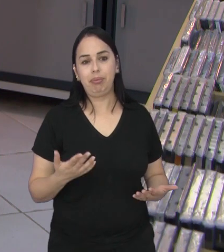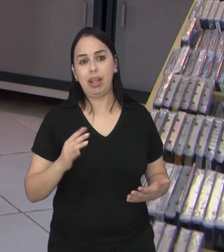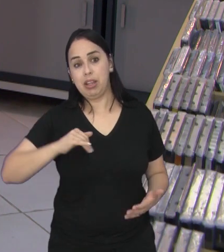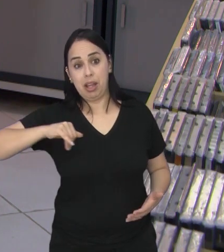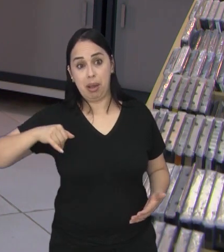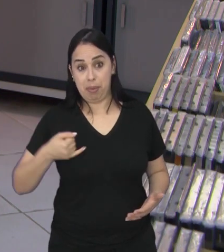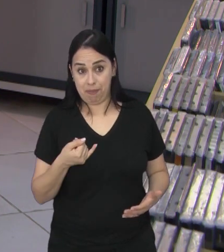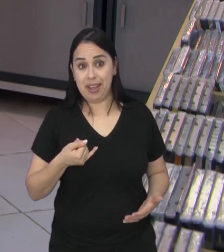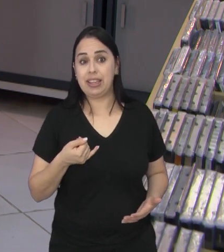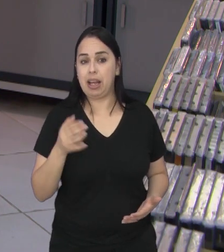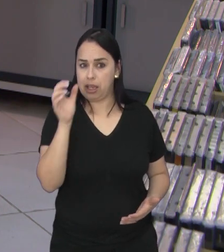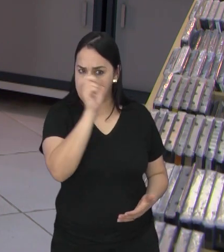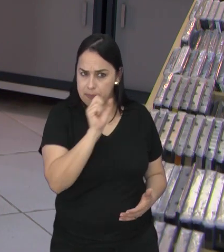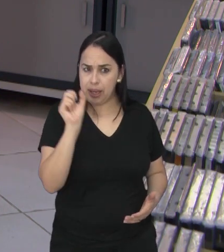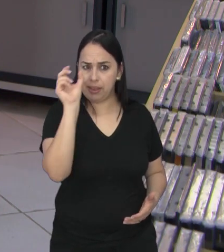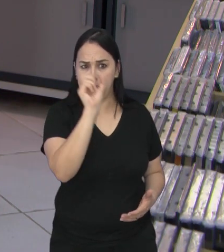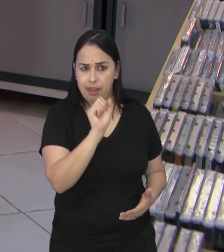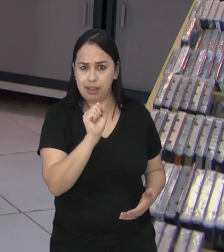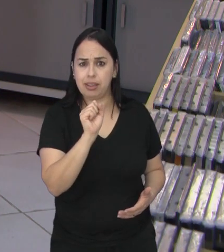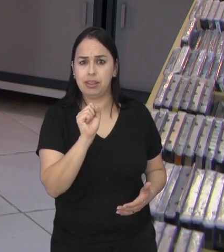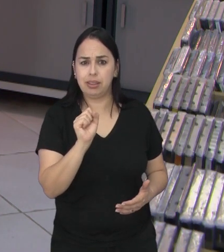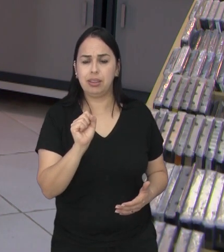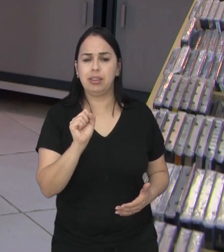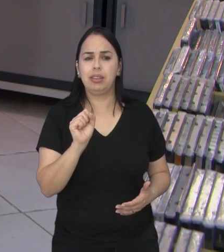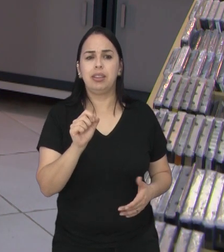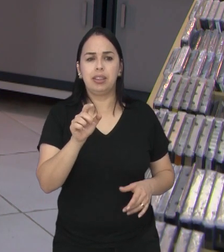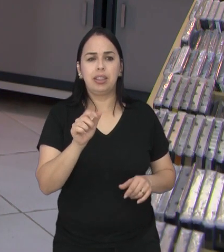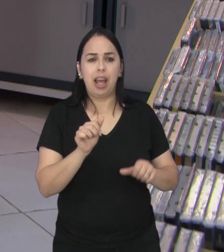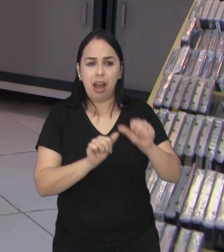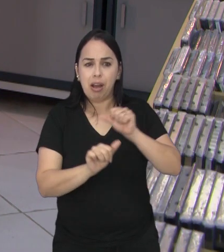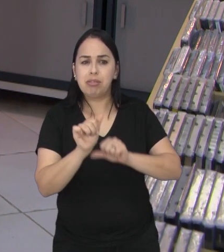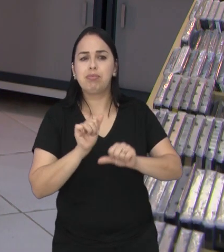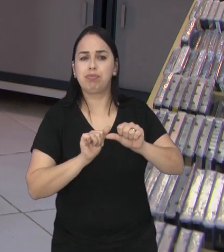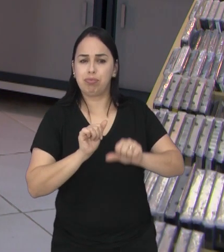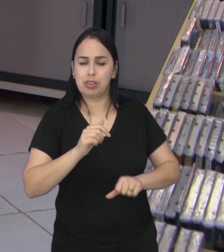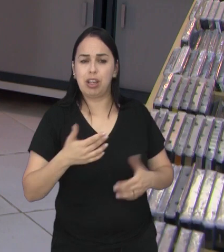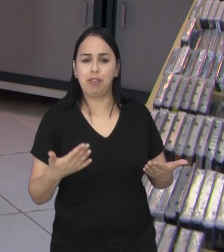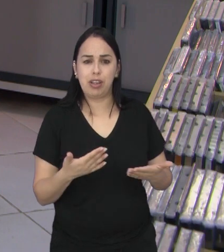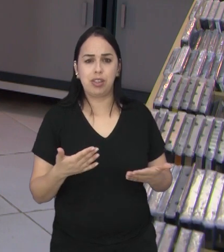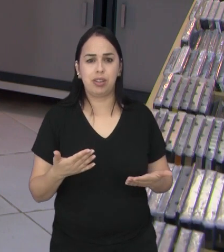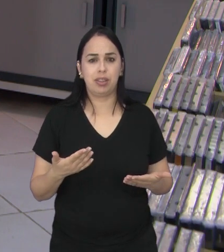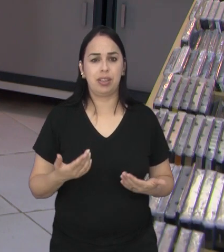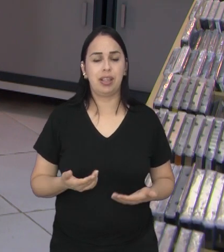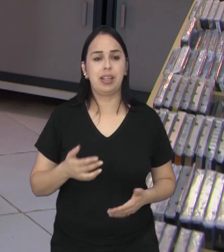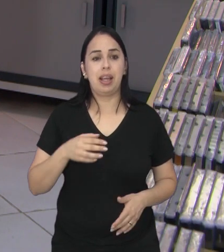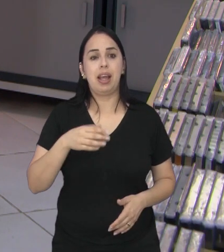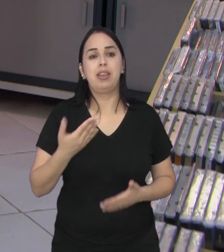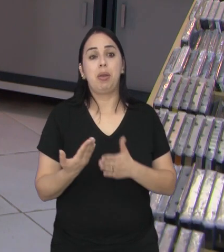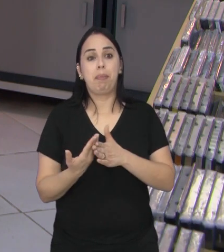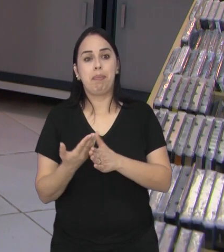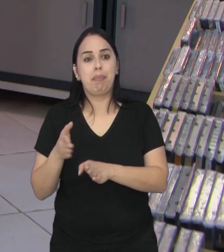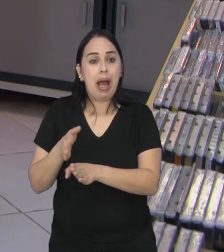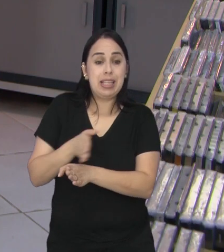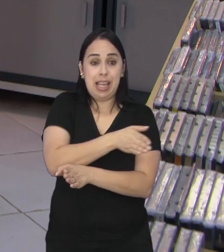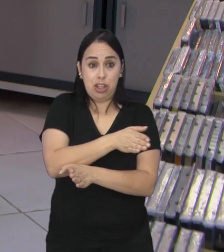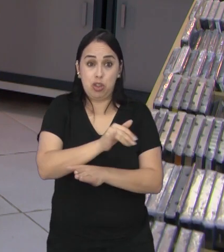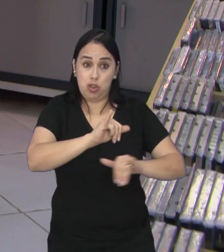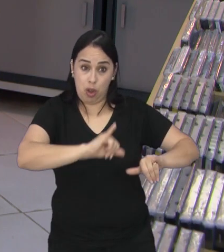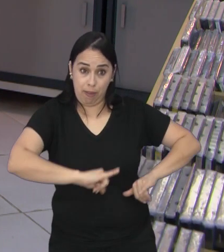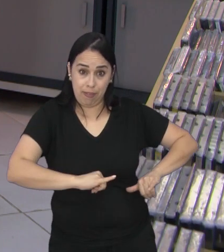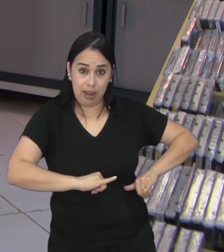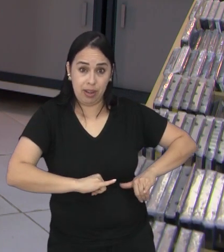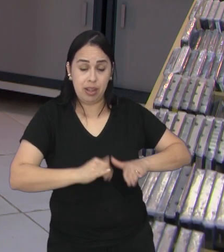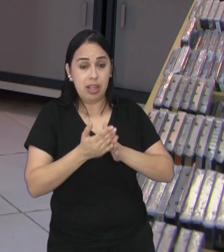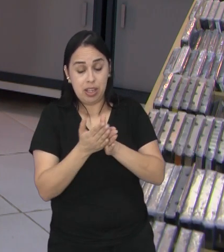de bom de tudo isso, né, que aconteceu, é a produção que você faz hoje, né? Então, ó, se a Mery teve que passar por todas essas coisas, né,